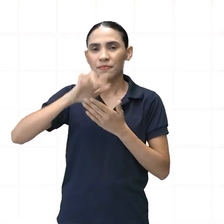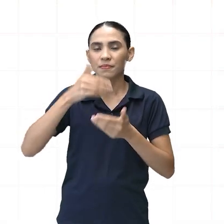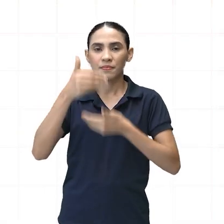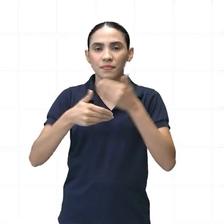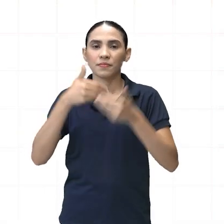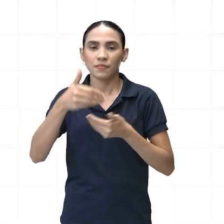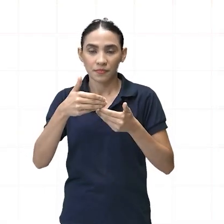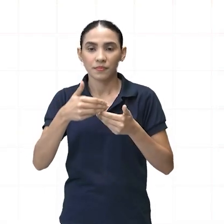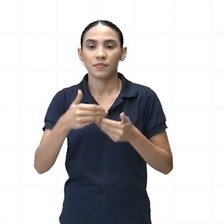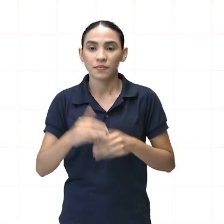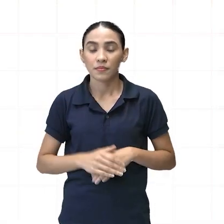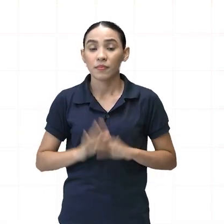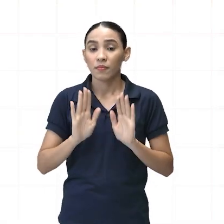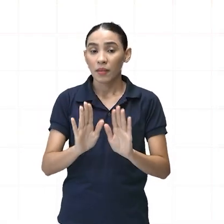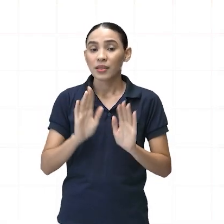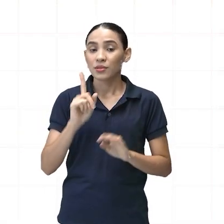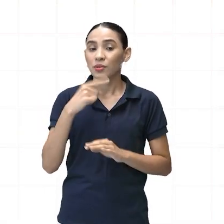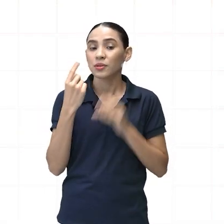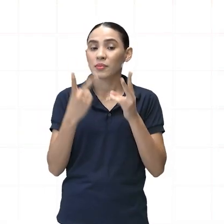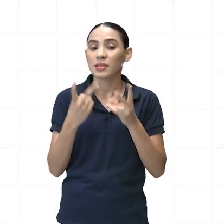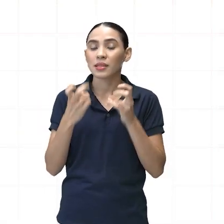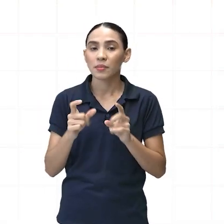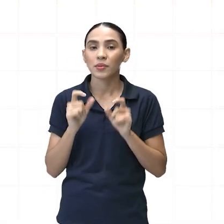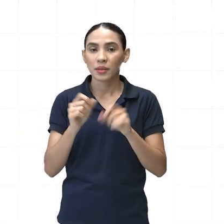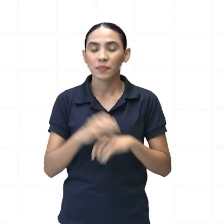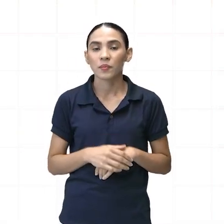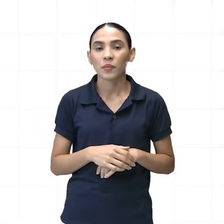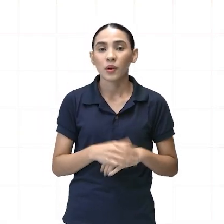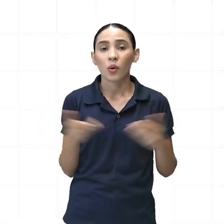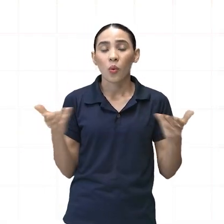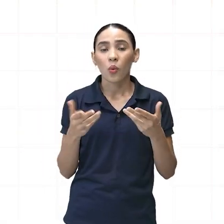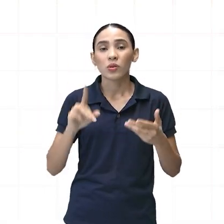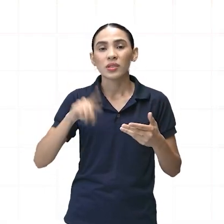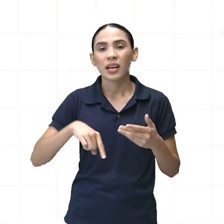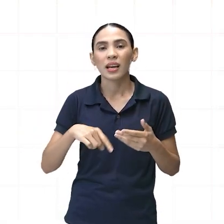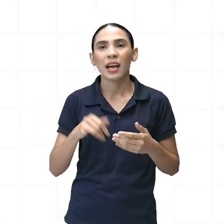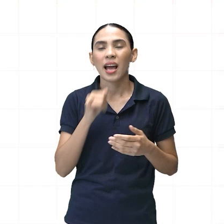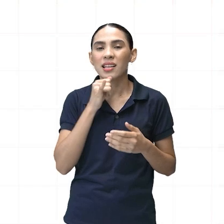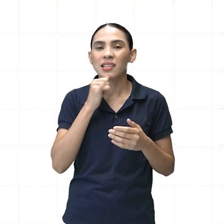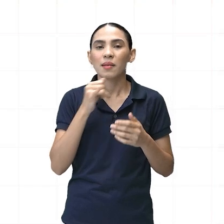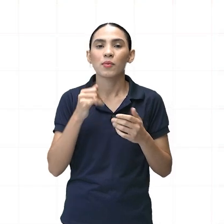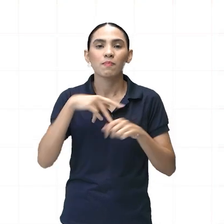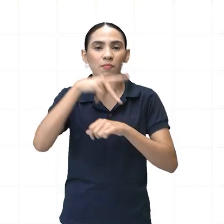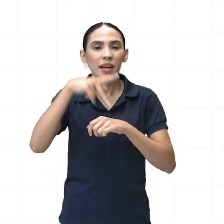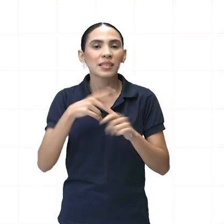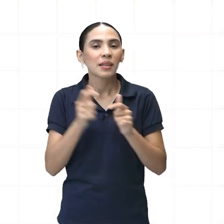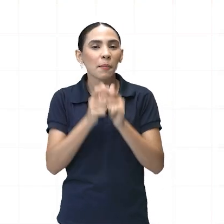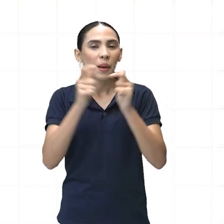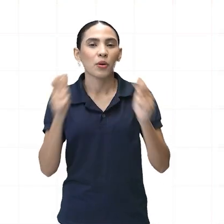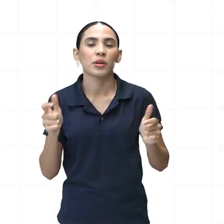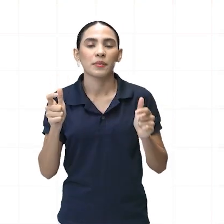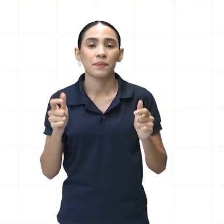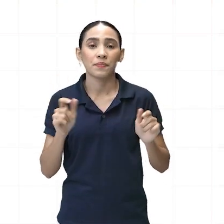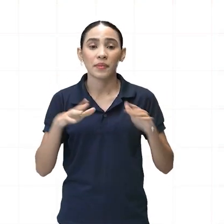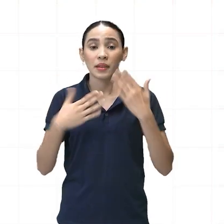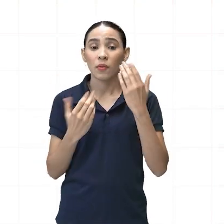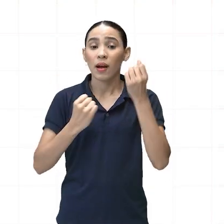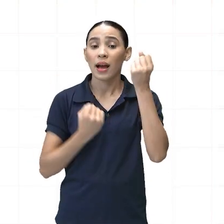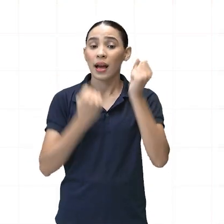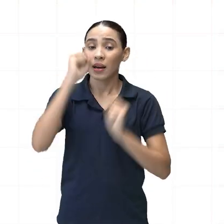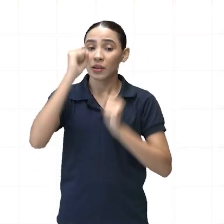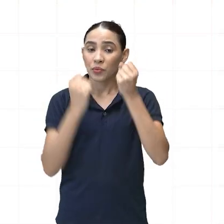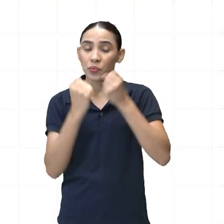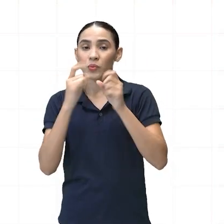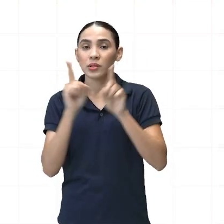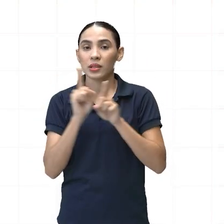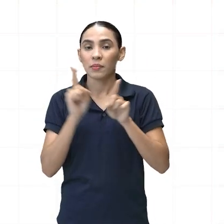de desenvolvimento, porém a gente observa que hoje em dia são países com grande destaque, tá? A indústria e